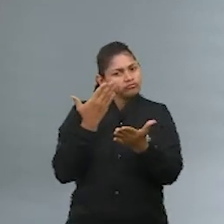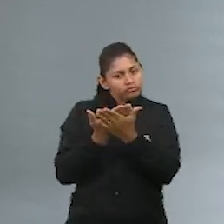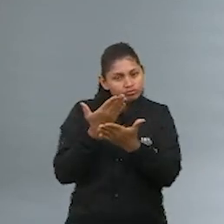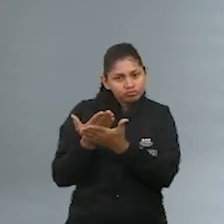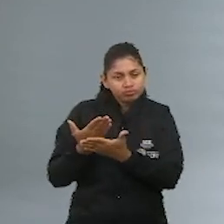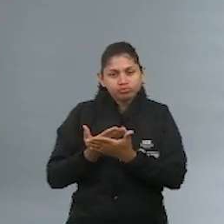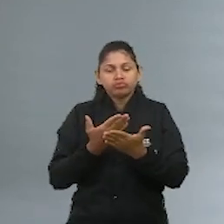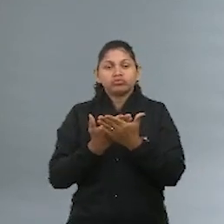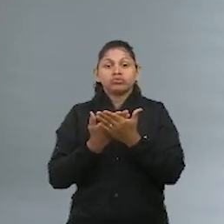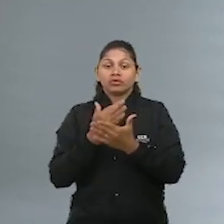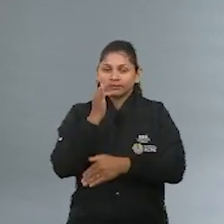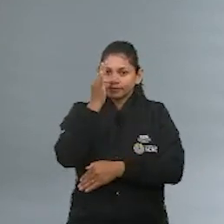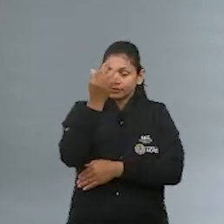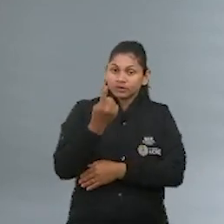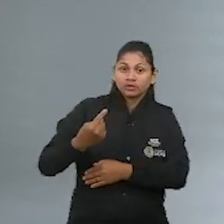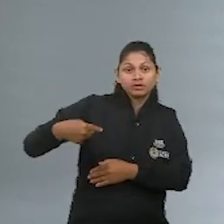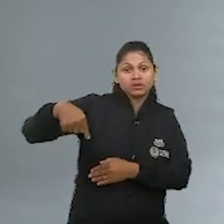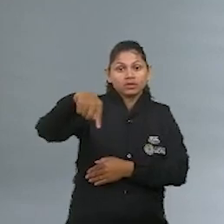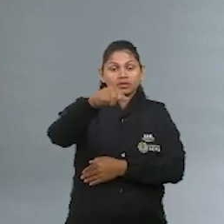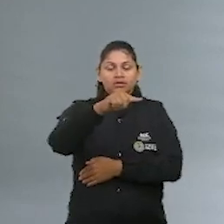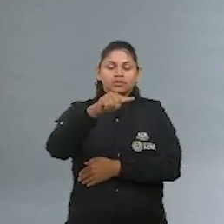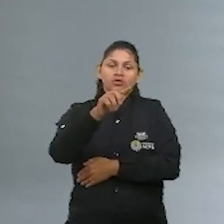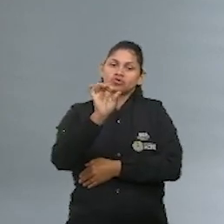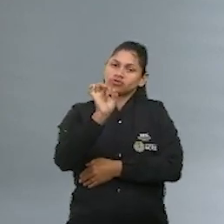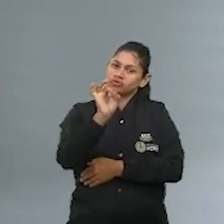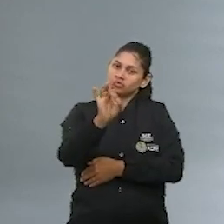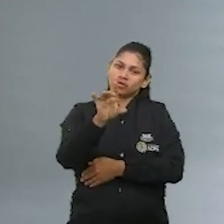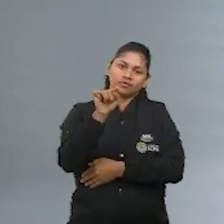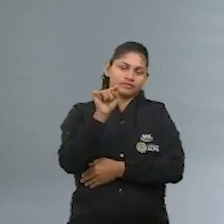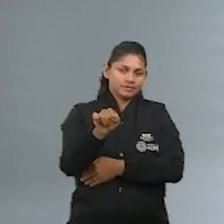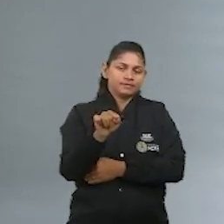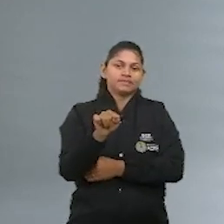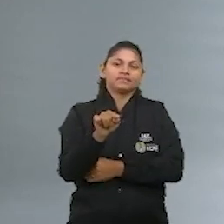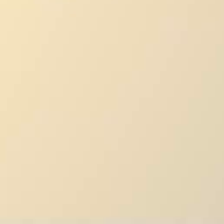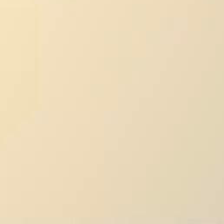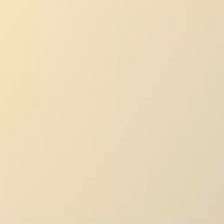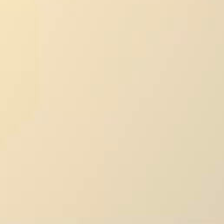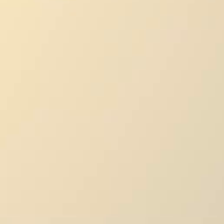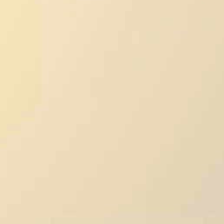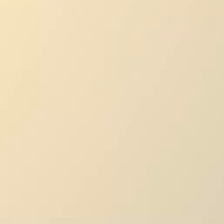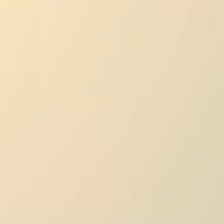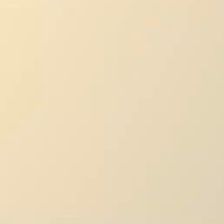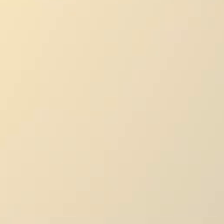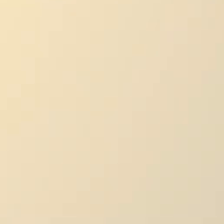porque o futuro de vocês só depende de vocês. Muito obrigada e até a próxima.